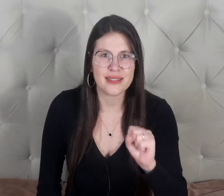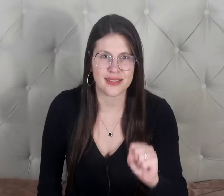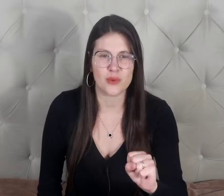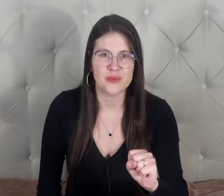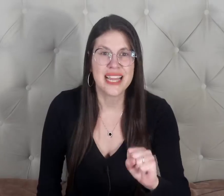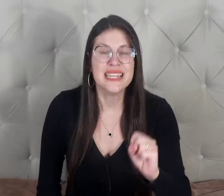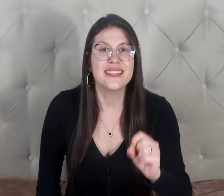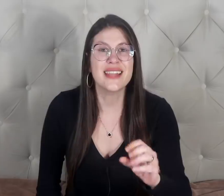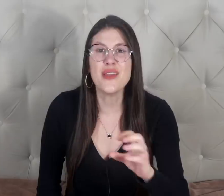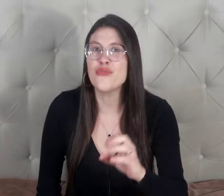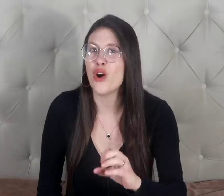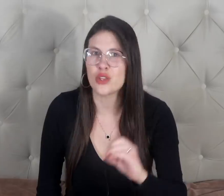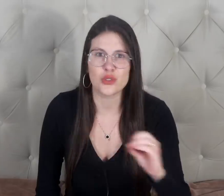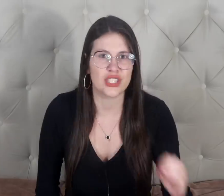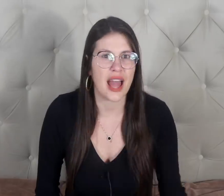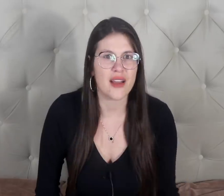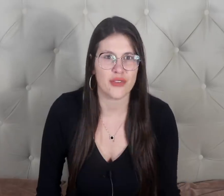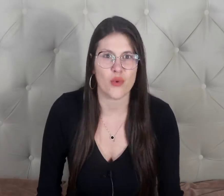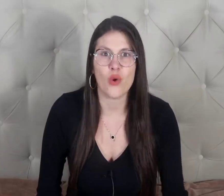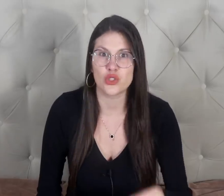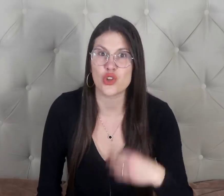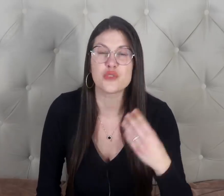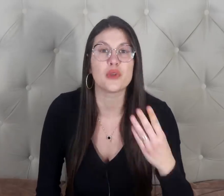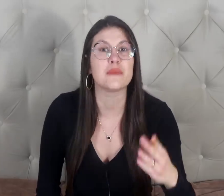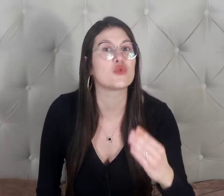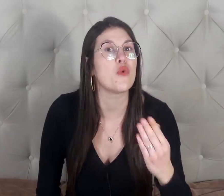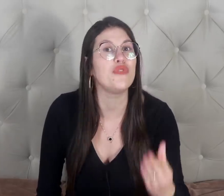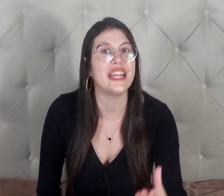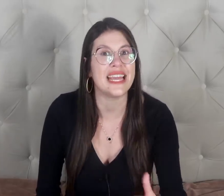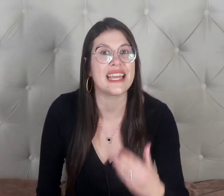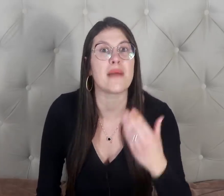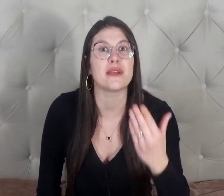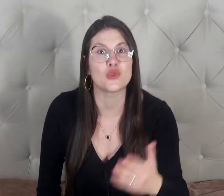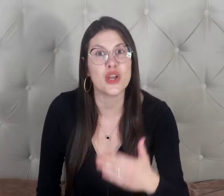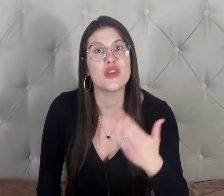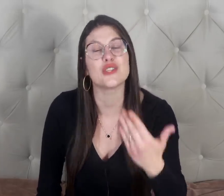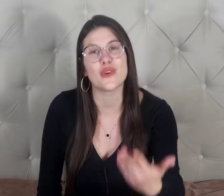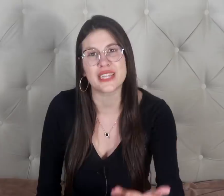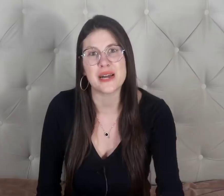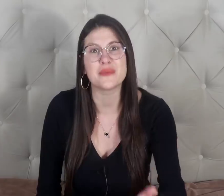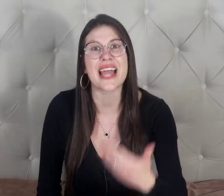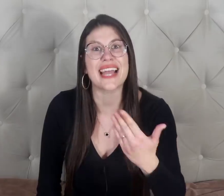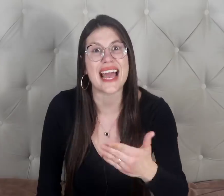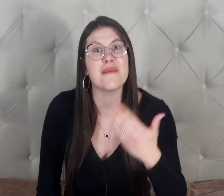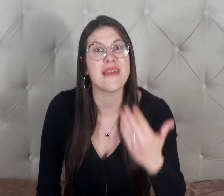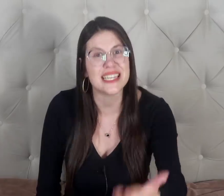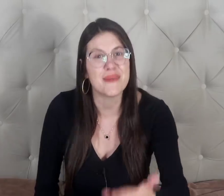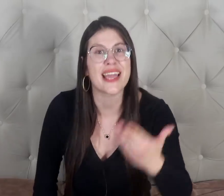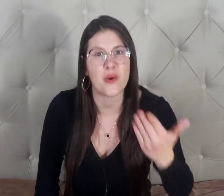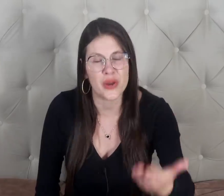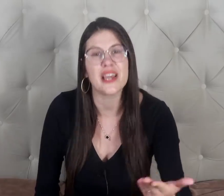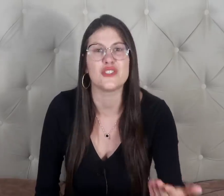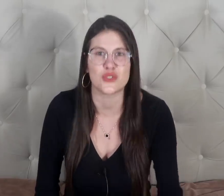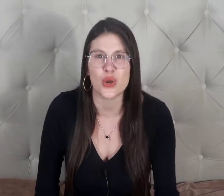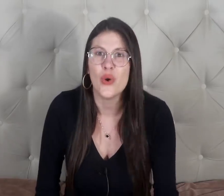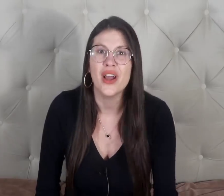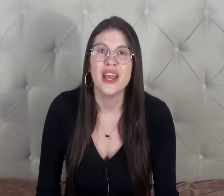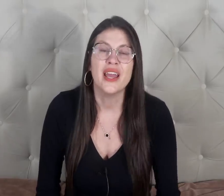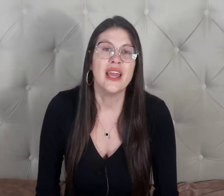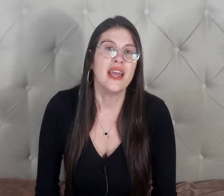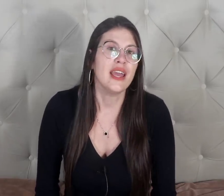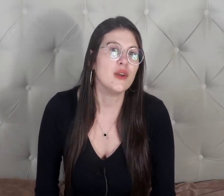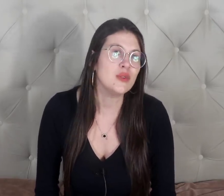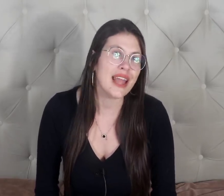Galera, presta atenção. Sem voto auditável, onde nós podemos conferir que a pessoa que nós votamos é aquela mesma que a urna